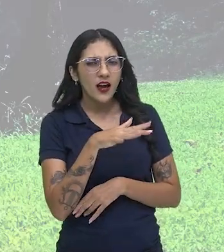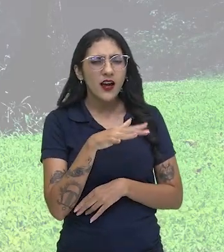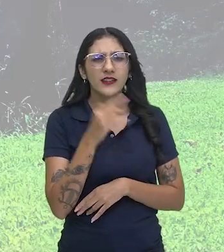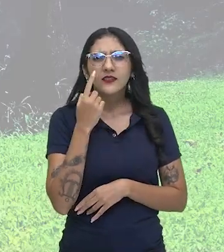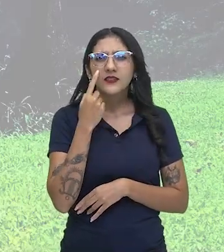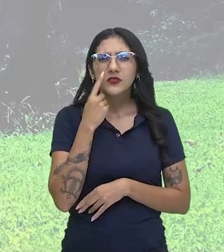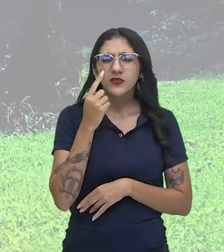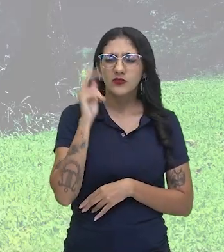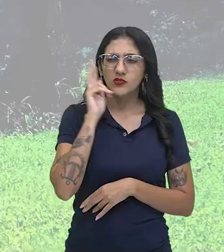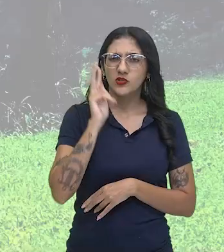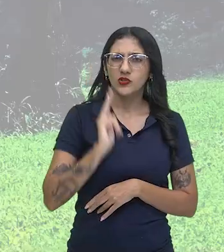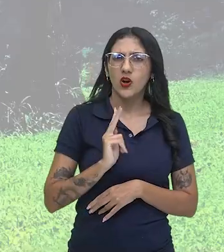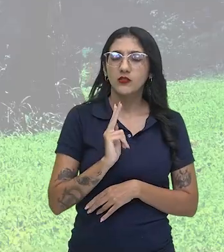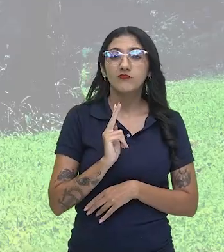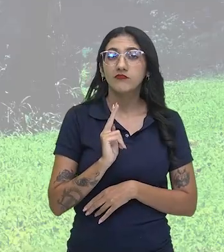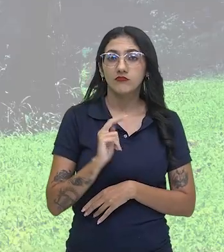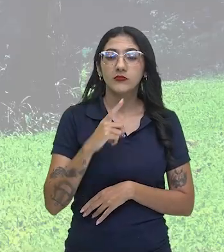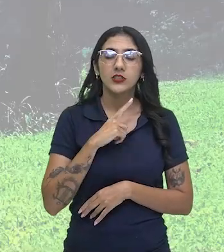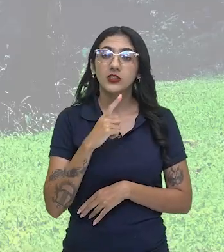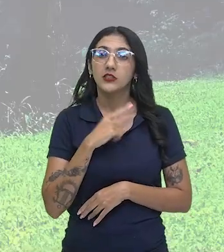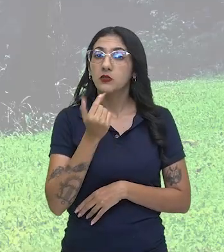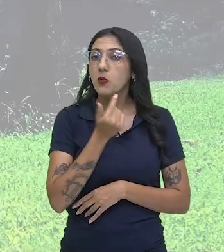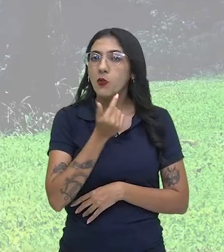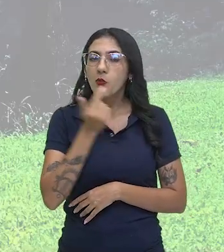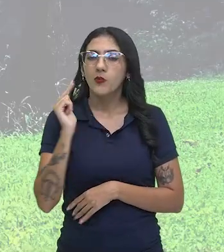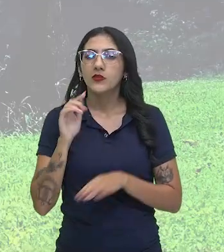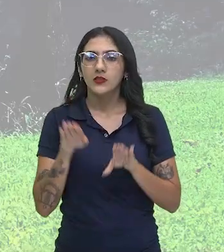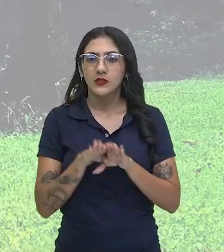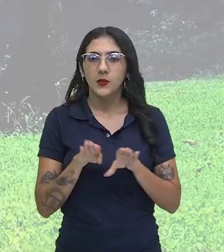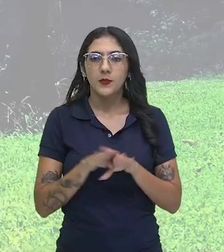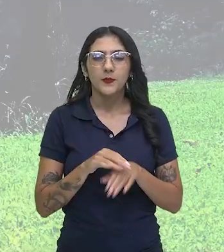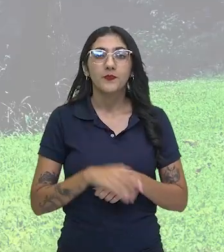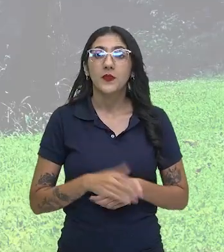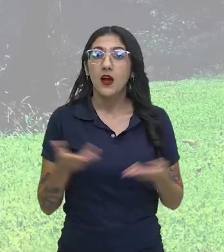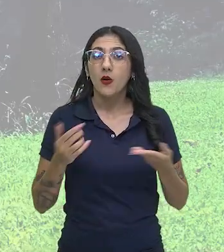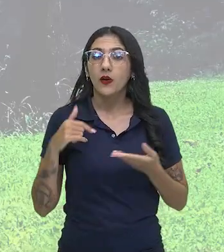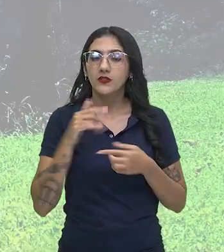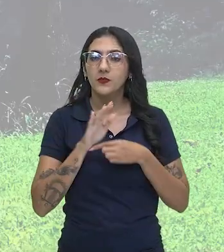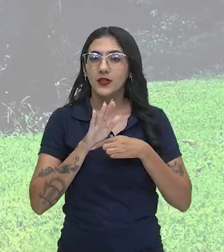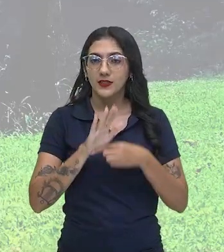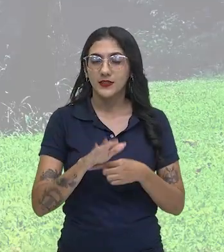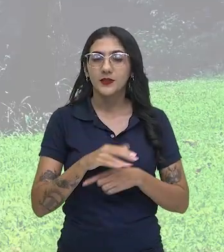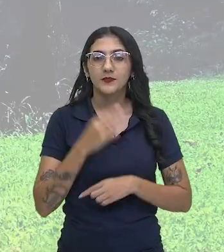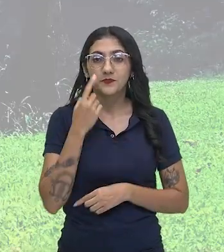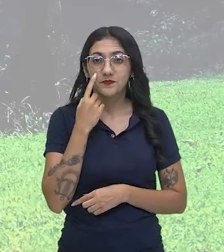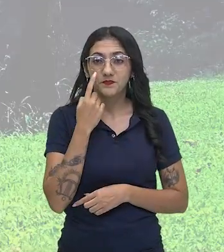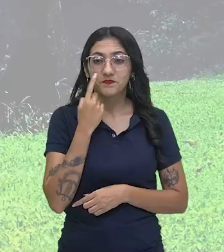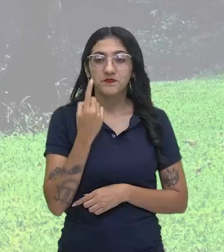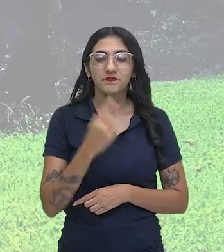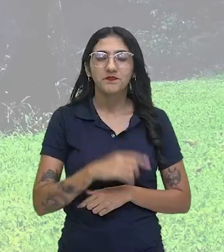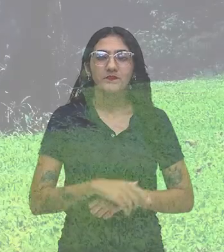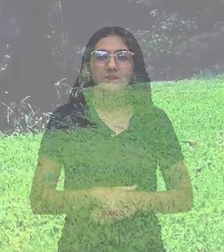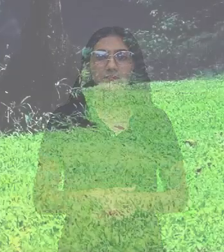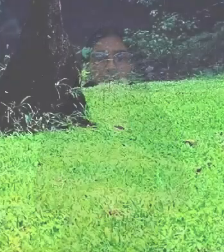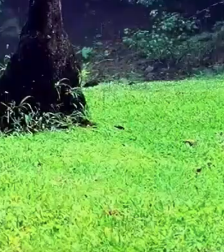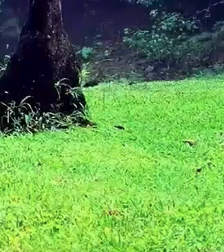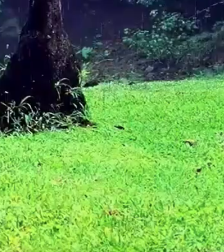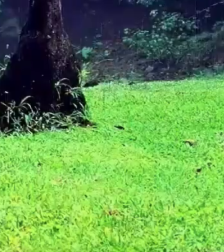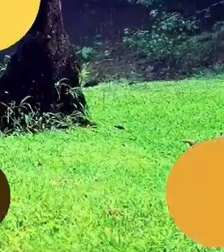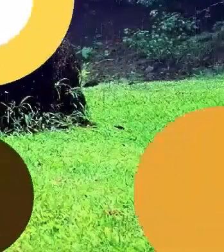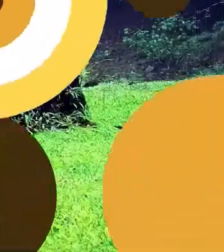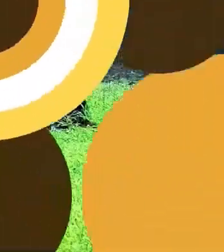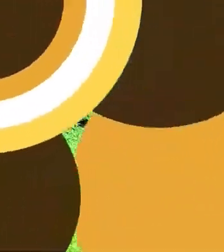questões históricas, temos outras questões também. E agora a gente vai mostrar para vocês. Isso mesmo, vamos conferir aqui junto conosco.